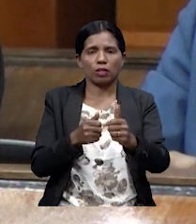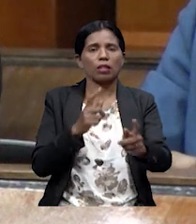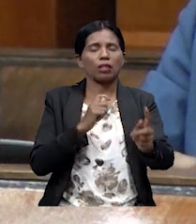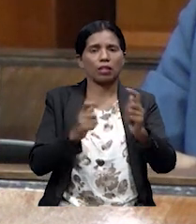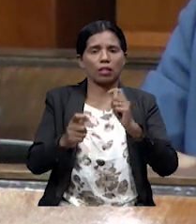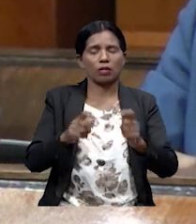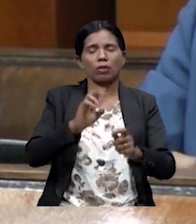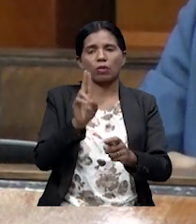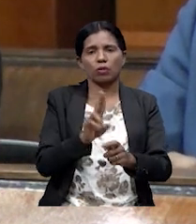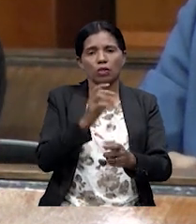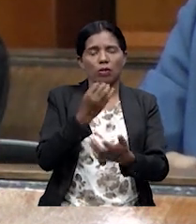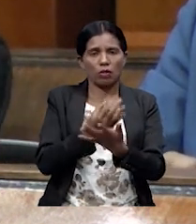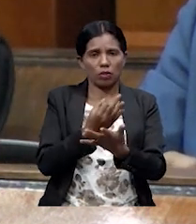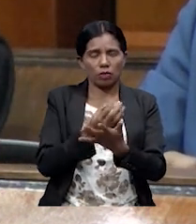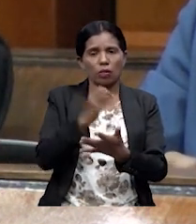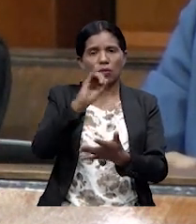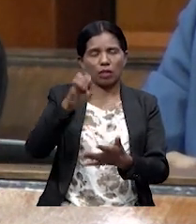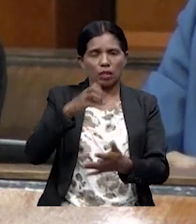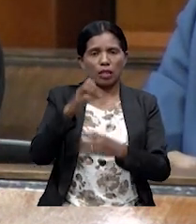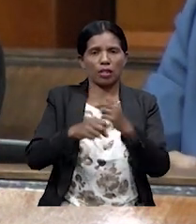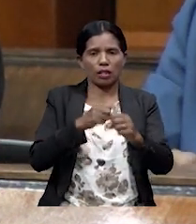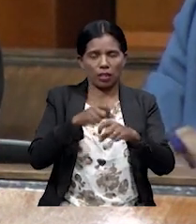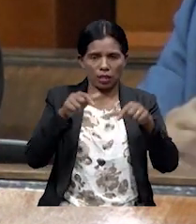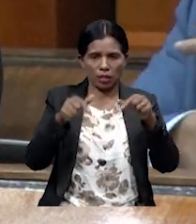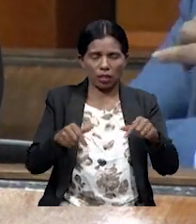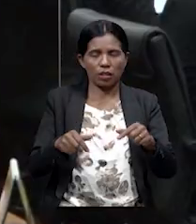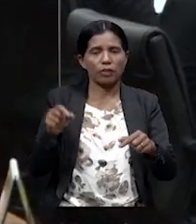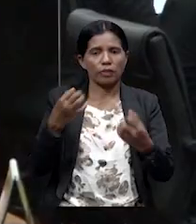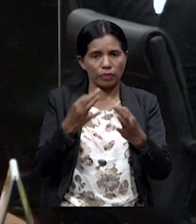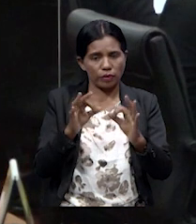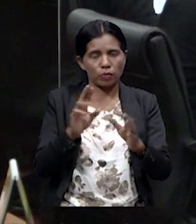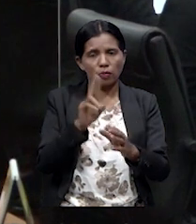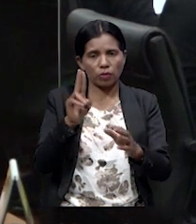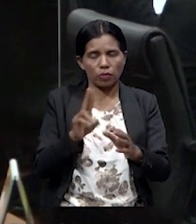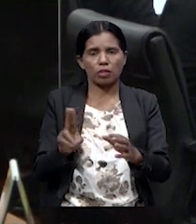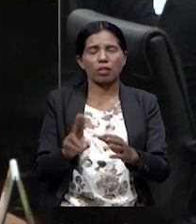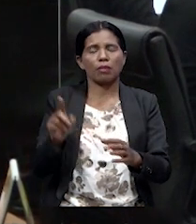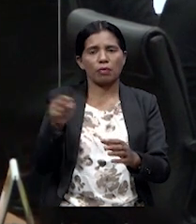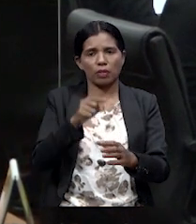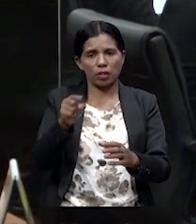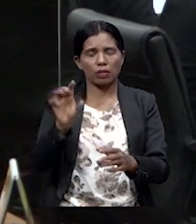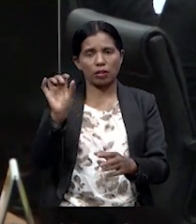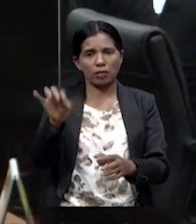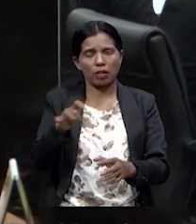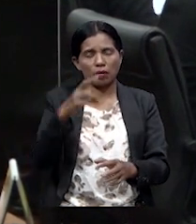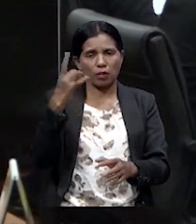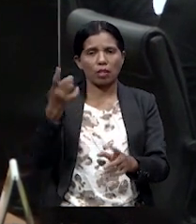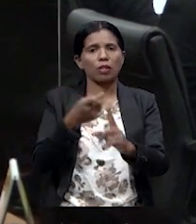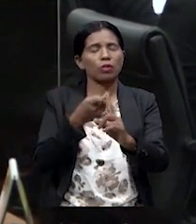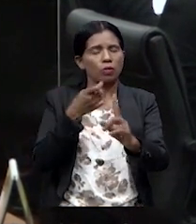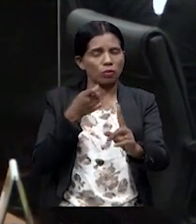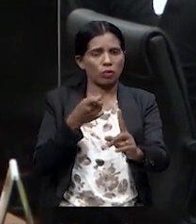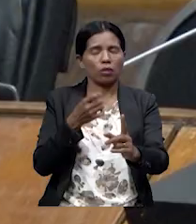Transparência e Execução Orçamento Geral Estado Batinang ne foi em atingir por cento sanulu recensia, husi orçamento